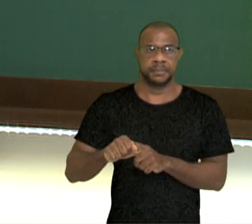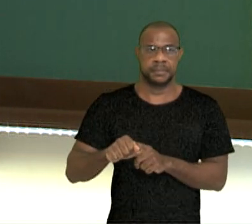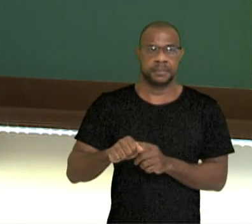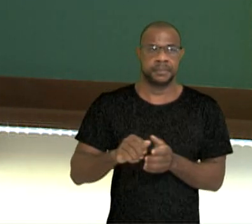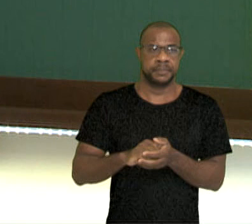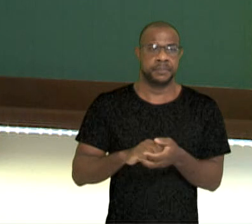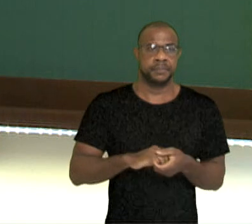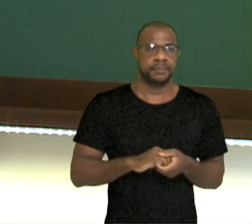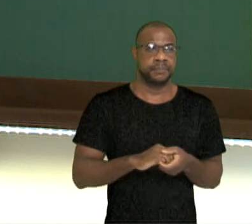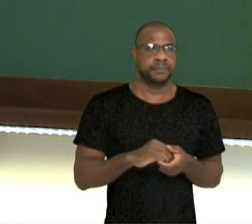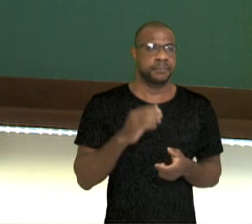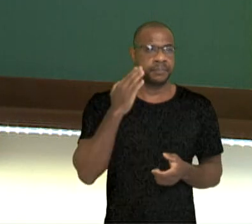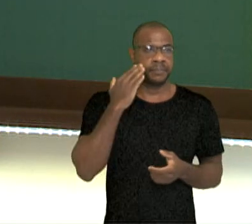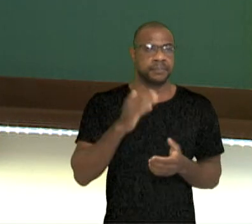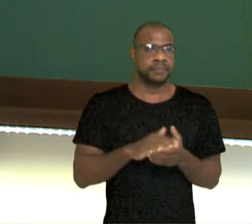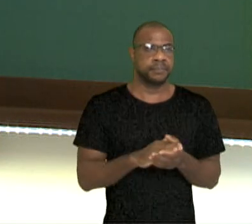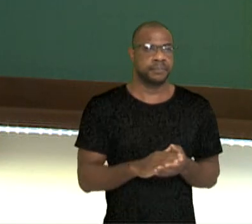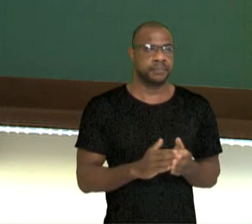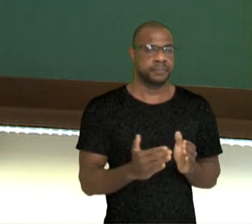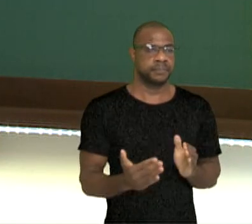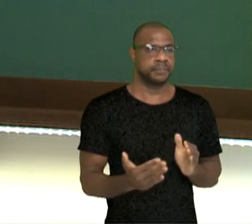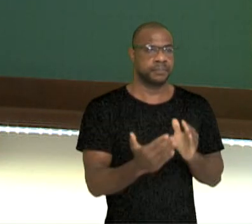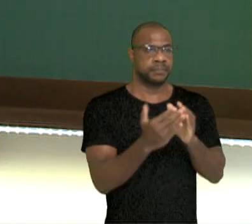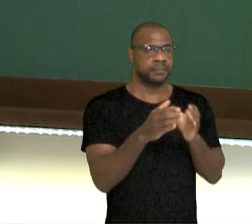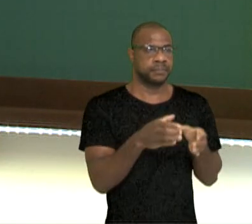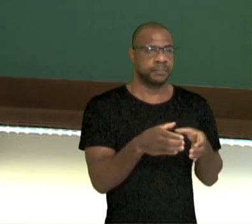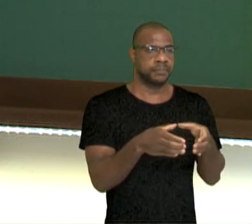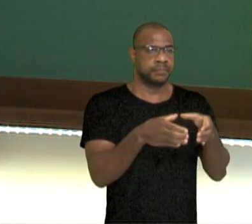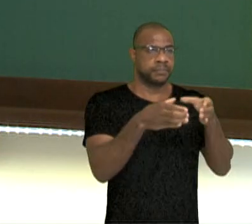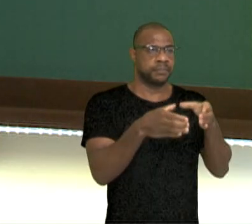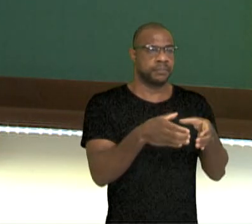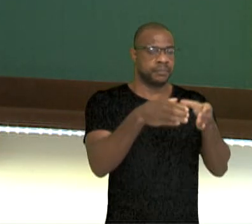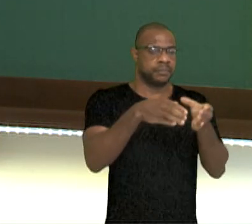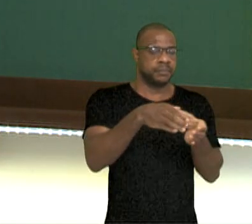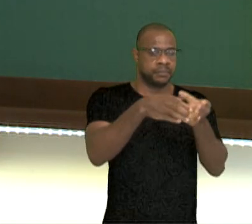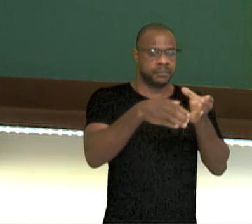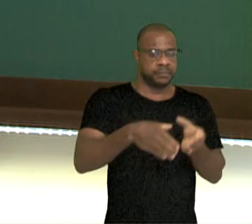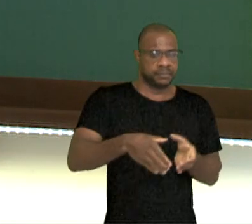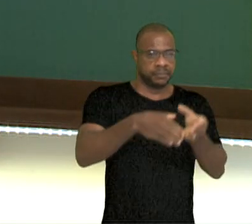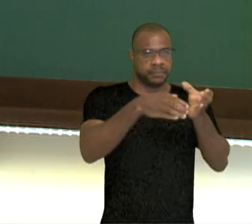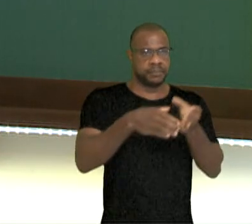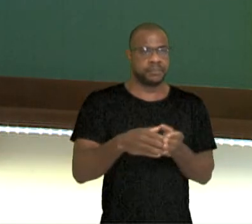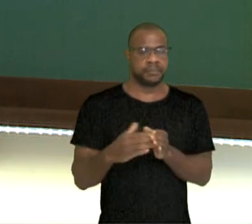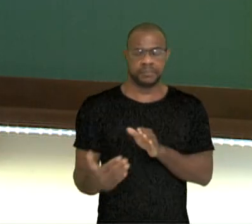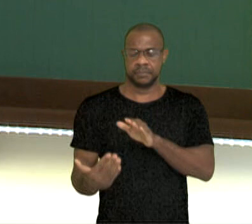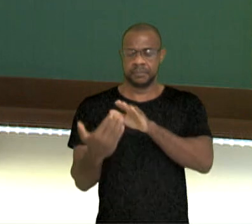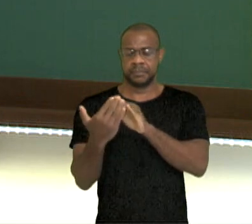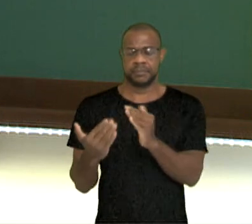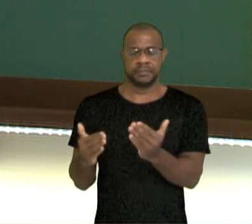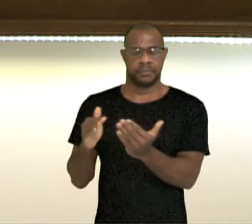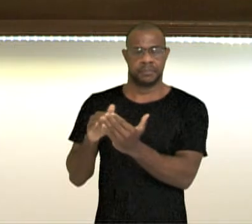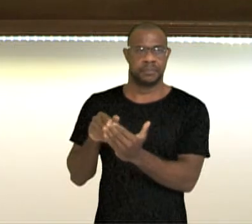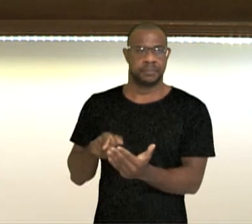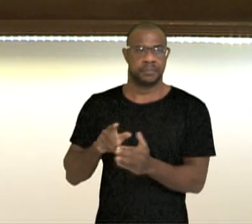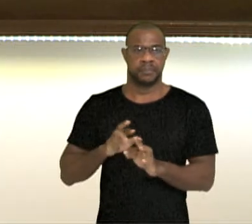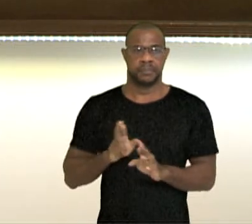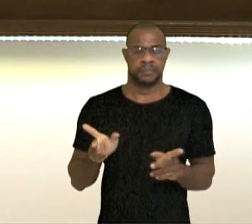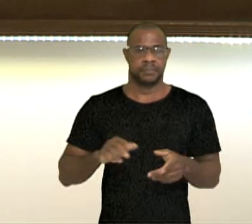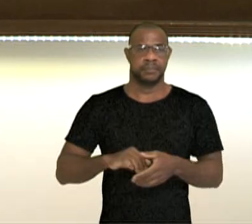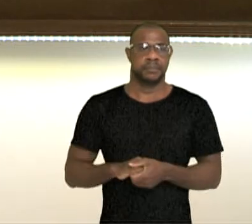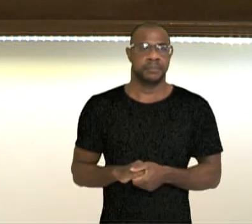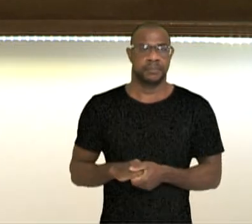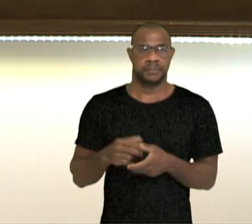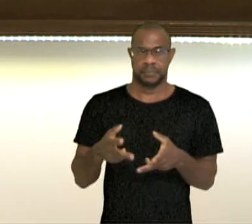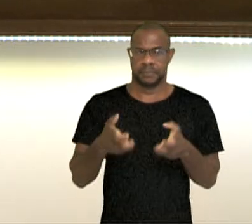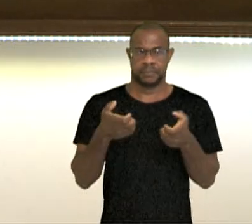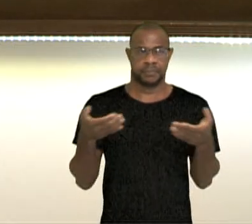tá? A parte superior ou inferior, se você inverter, não tem problema, tá bom? E para vocês verem esse